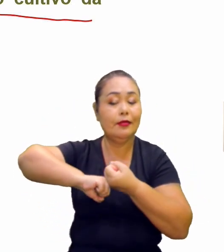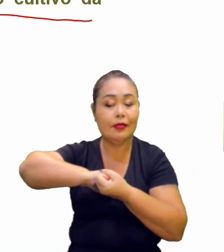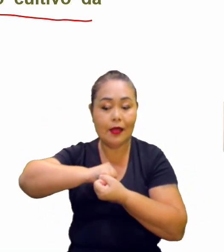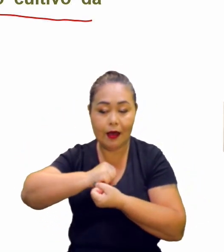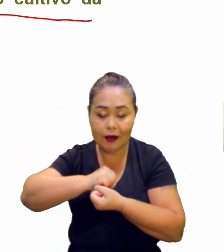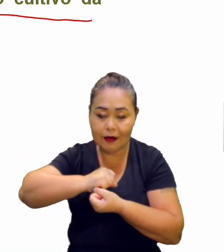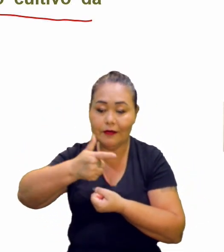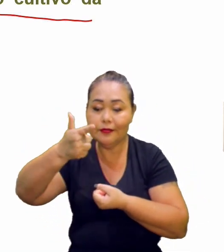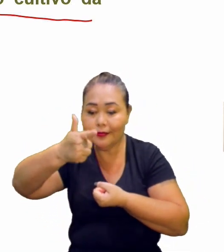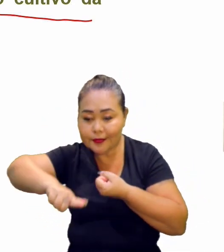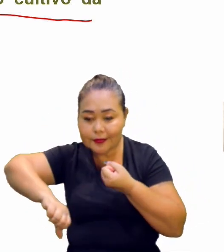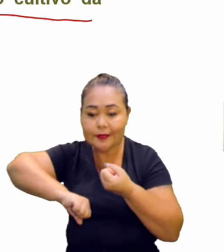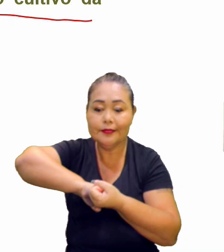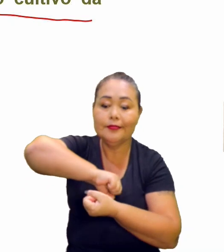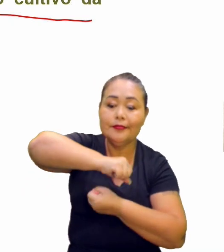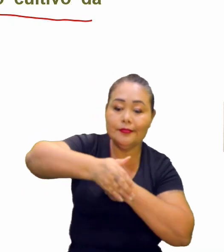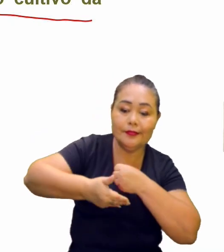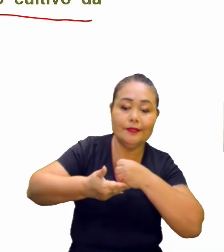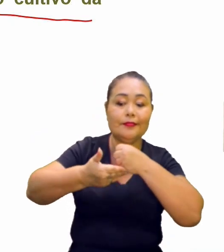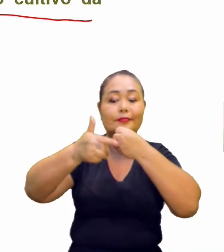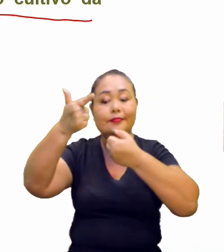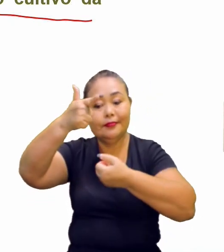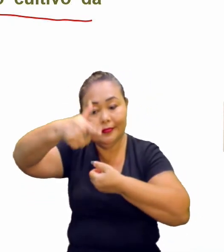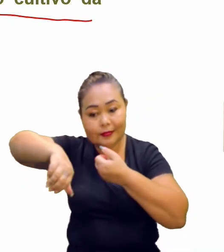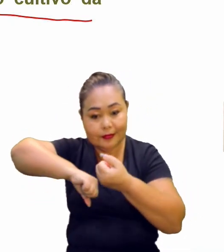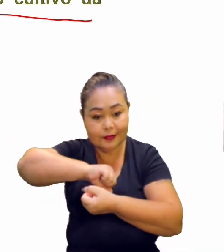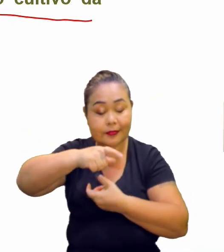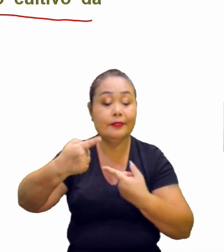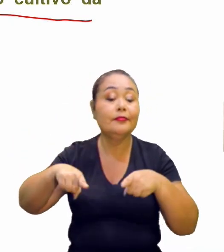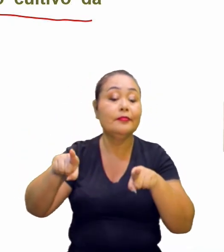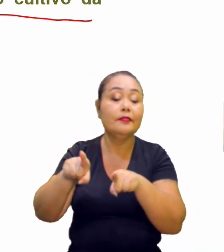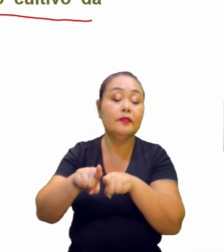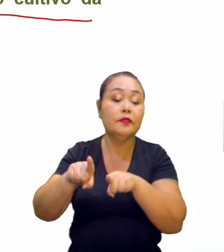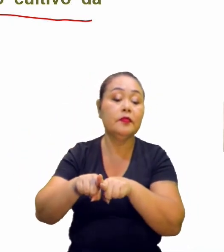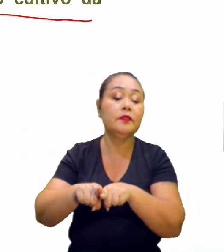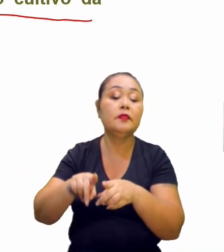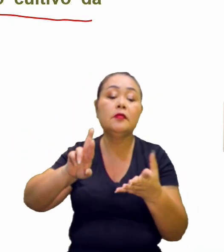né, com menor uso de insumos. E